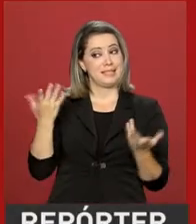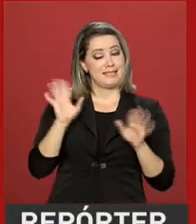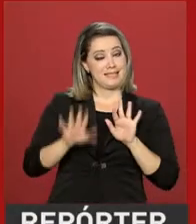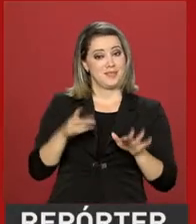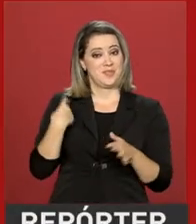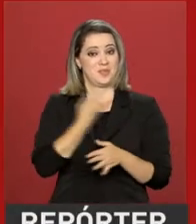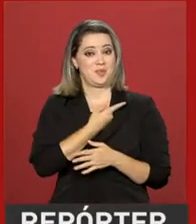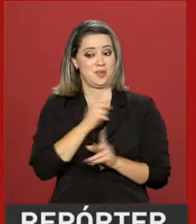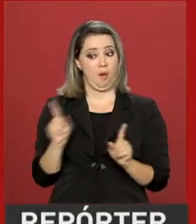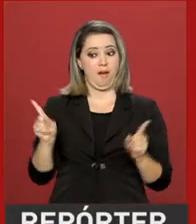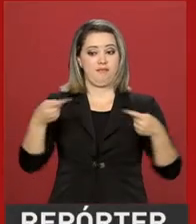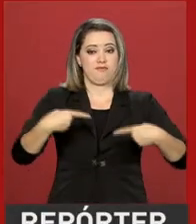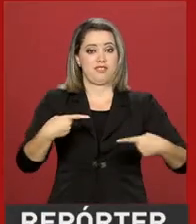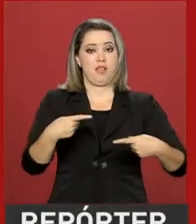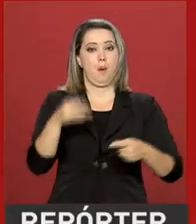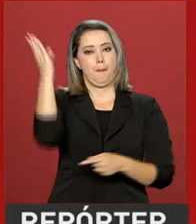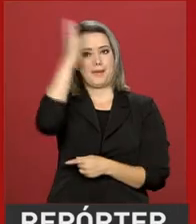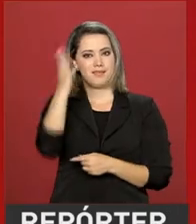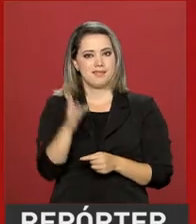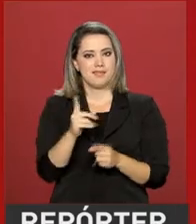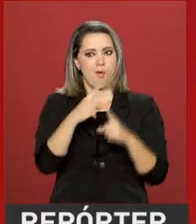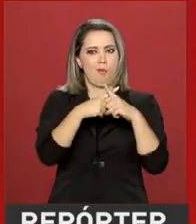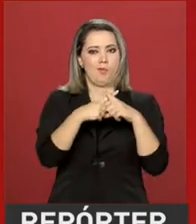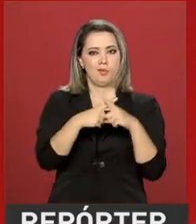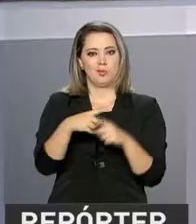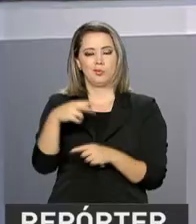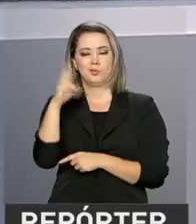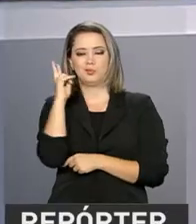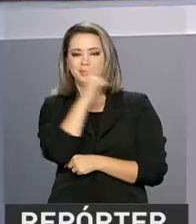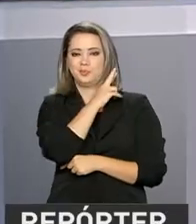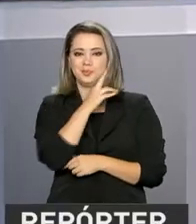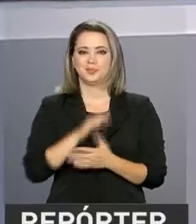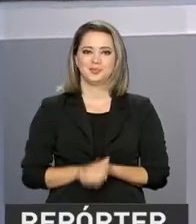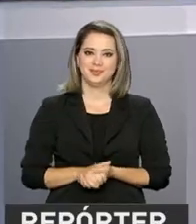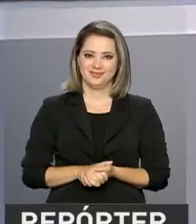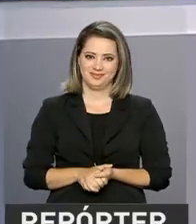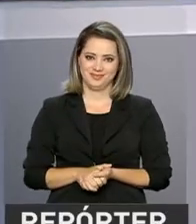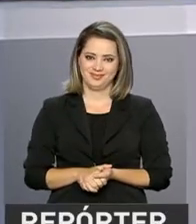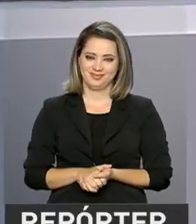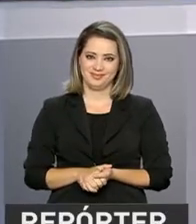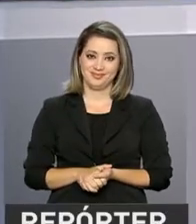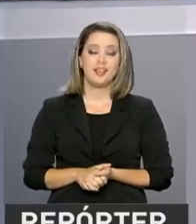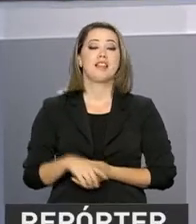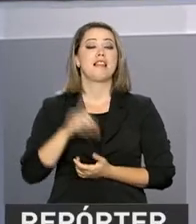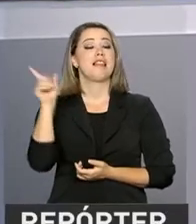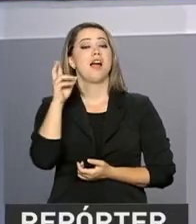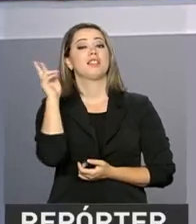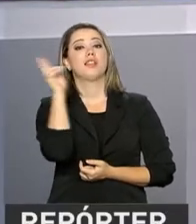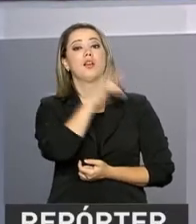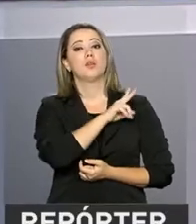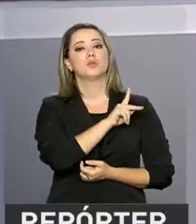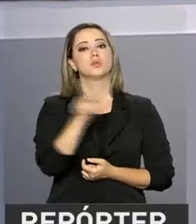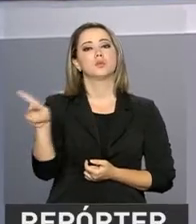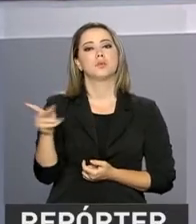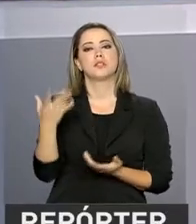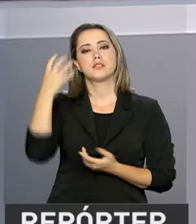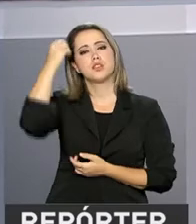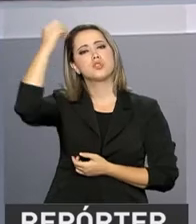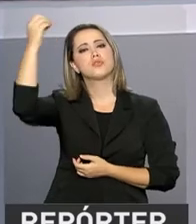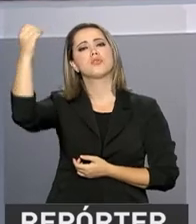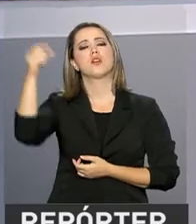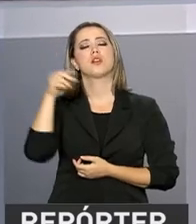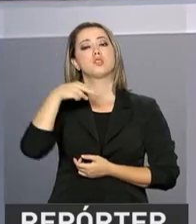final entre as seleções do brasil e da voz da rússia o presidente michel temer segue para a